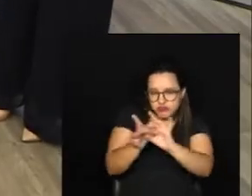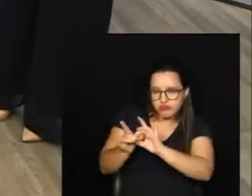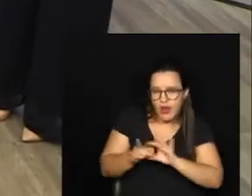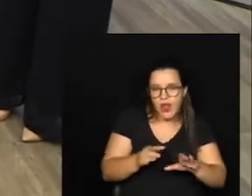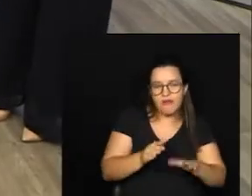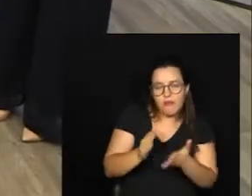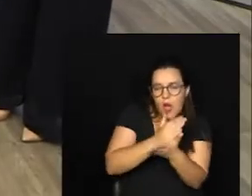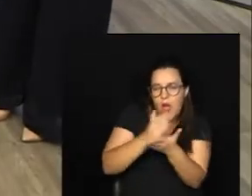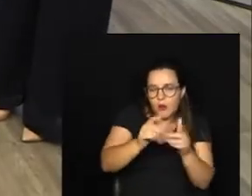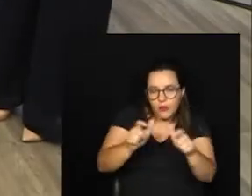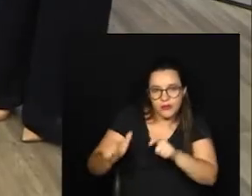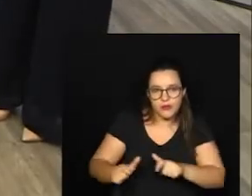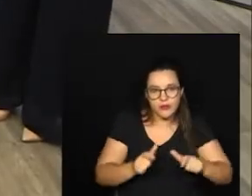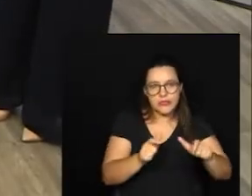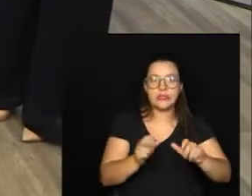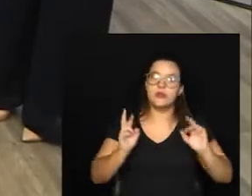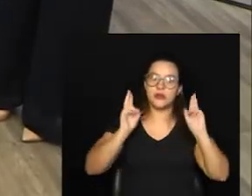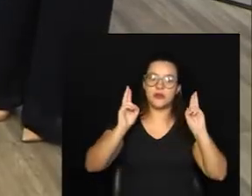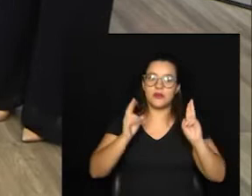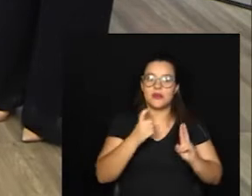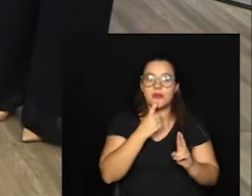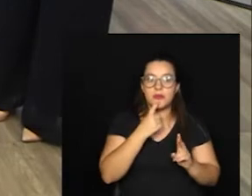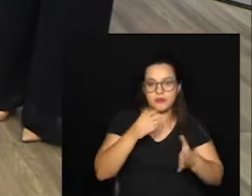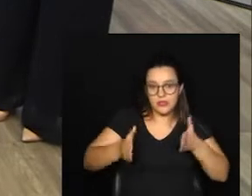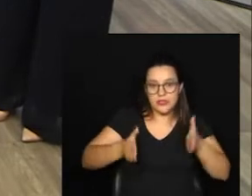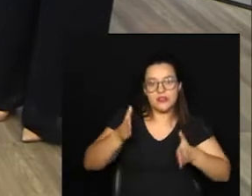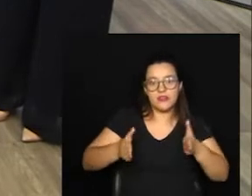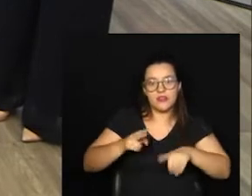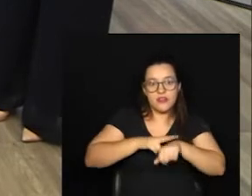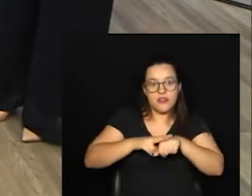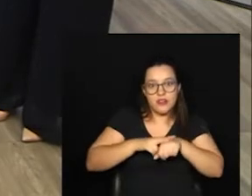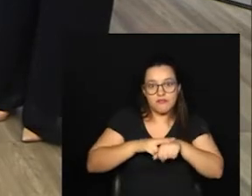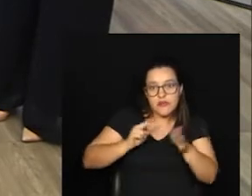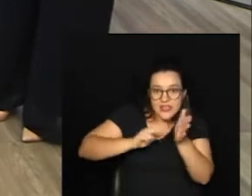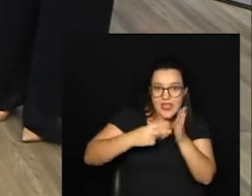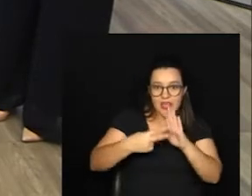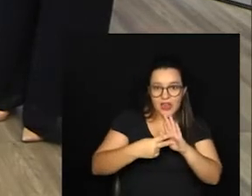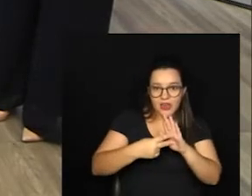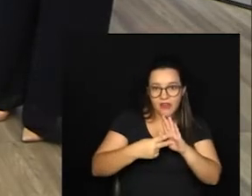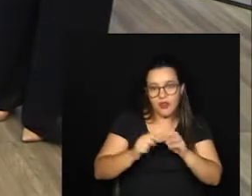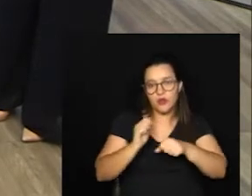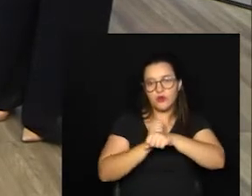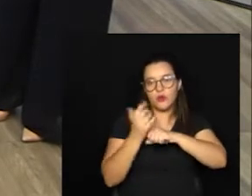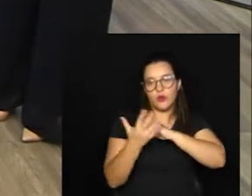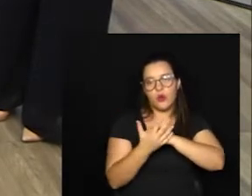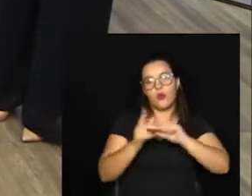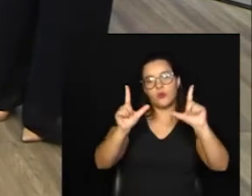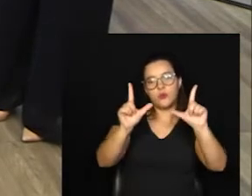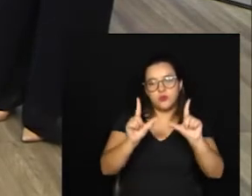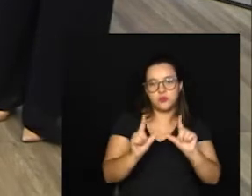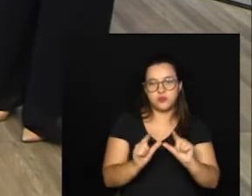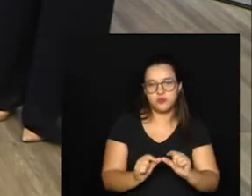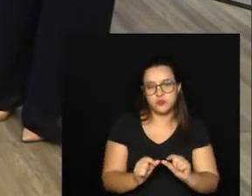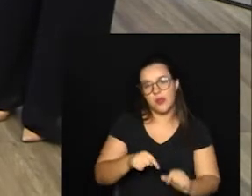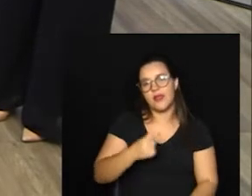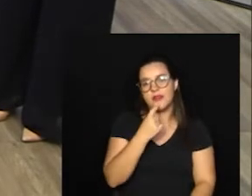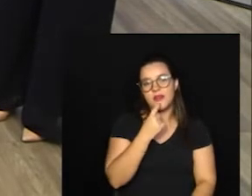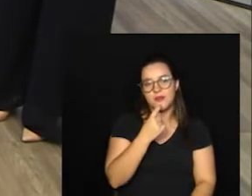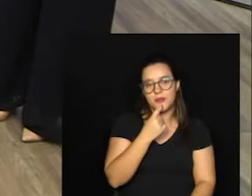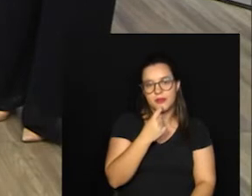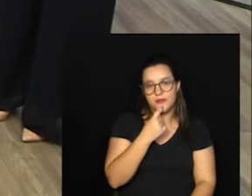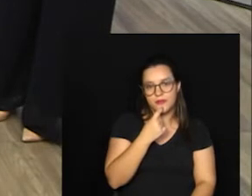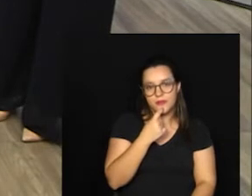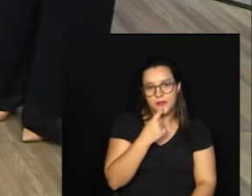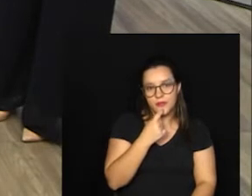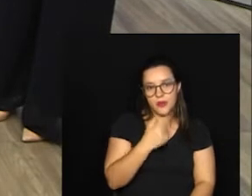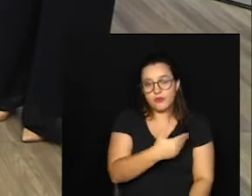de Campinas vá para a fase verde, porque mostra que a doença está regredindo no nosso município, por isso que o governo do estado pode ser